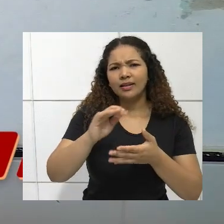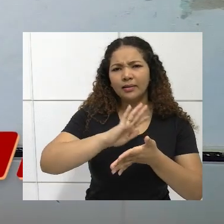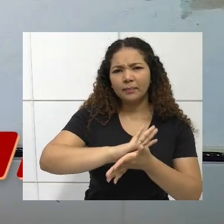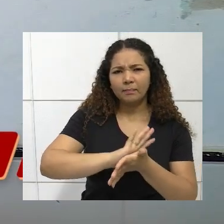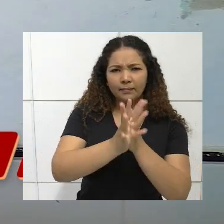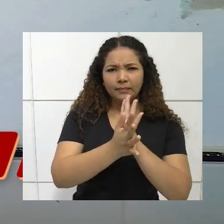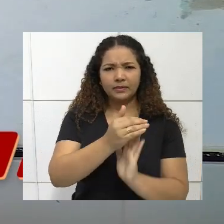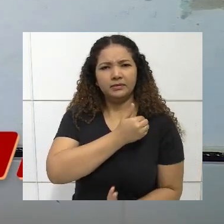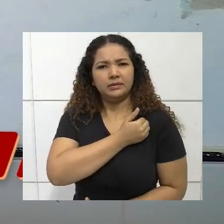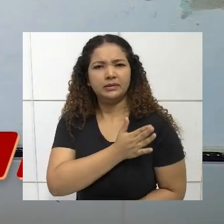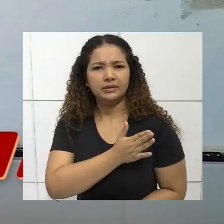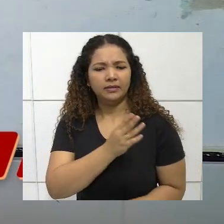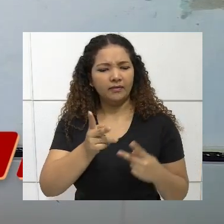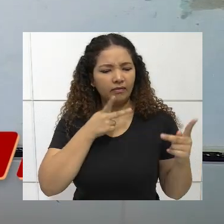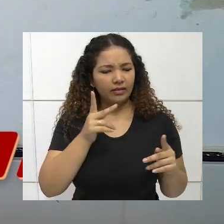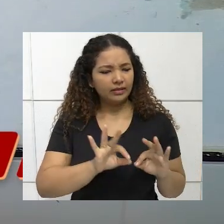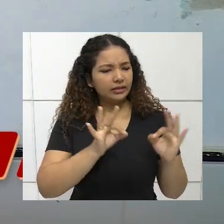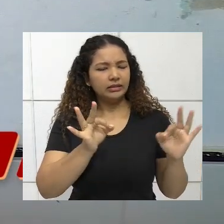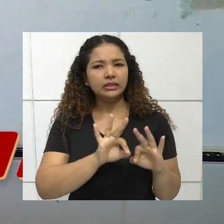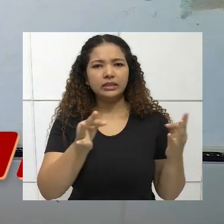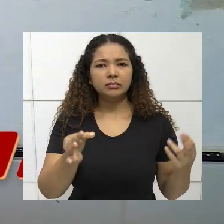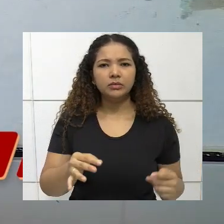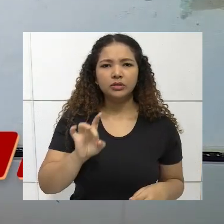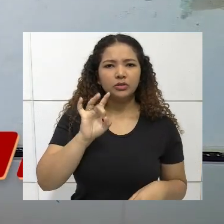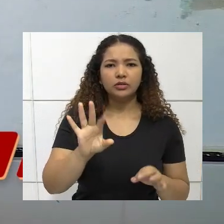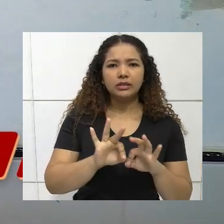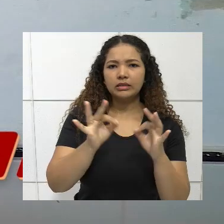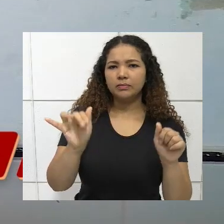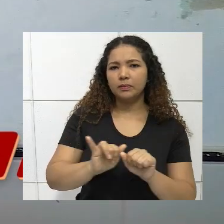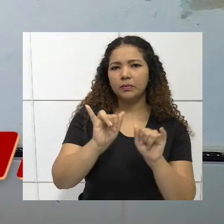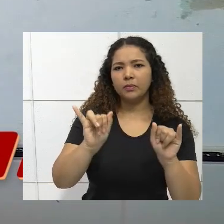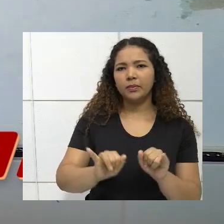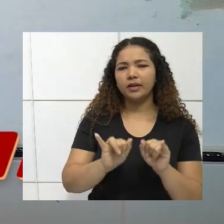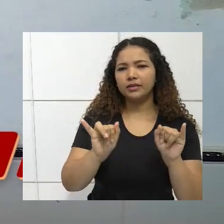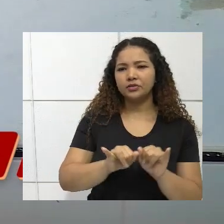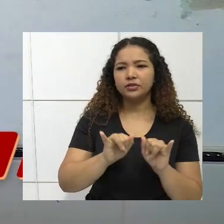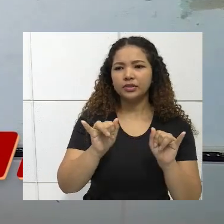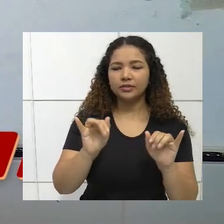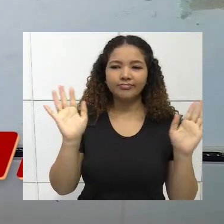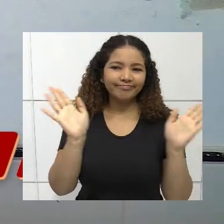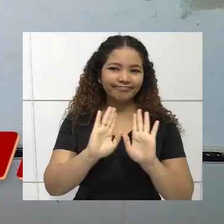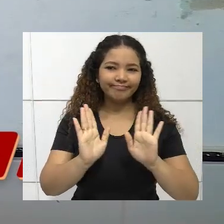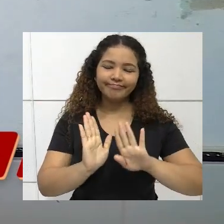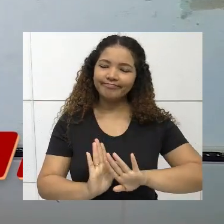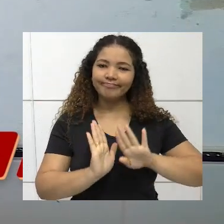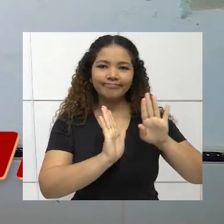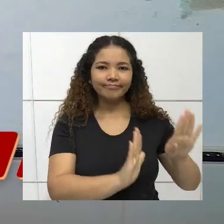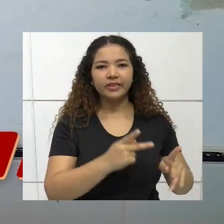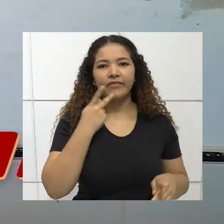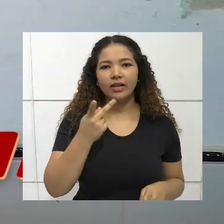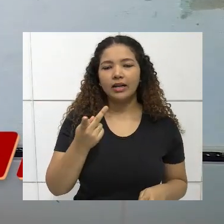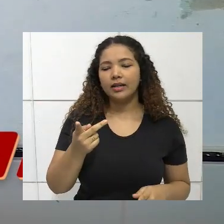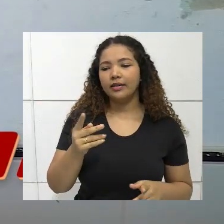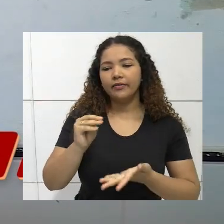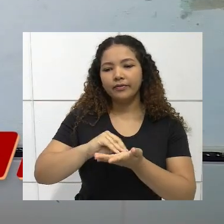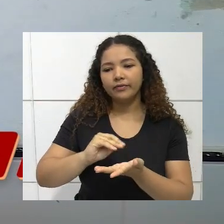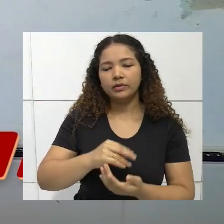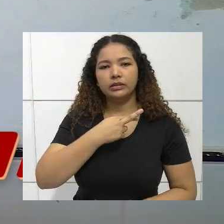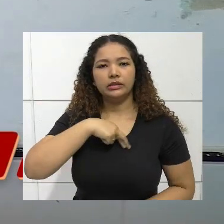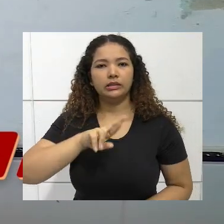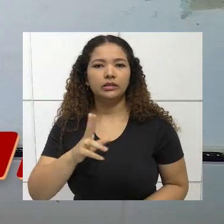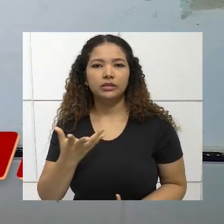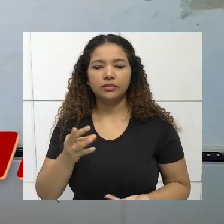mais simples de que liga a questão do suicídio, a falta de Deus, a falta de uma religião.